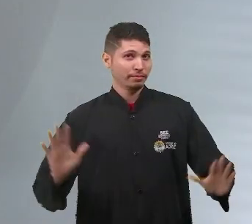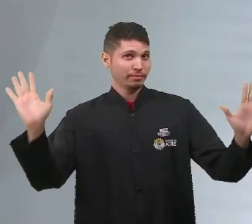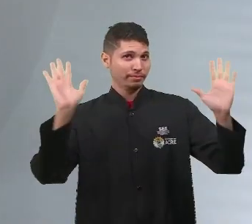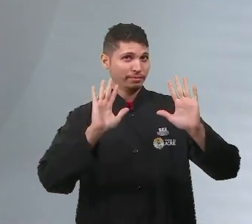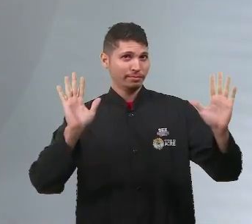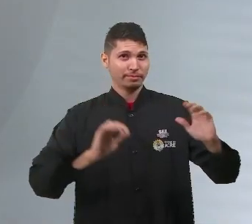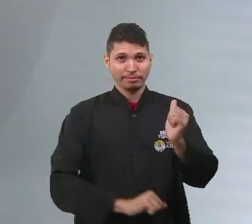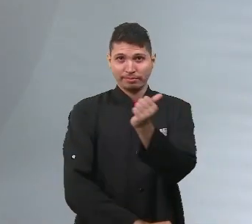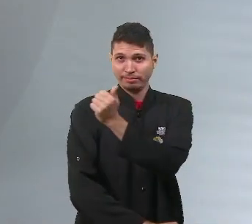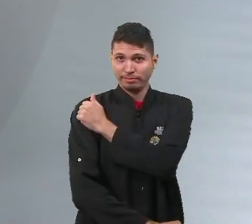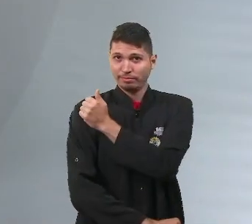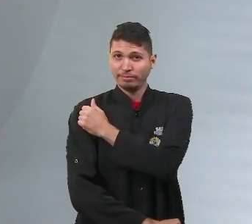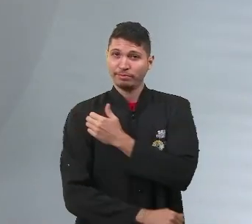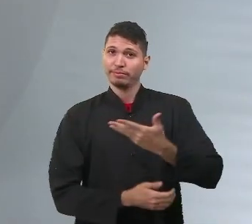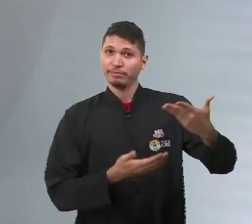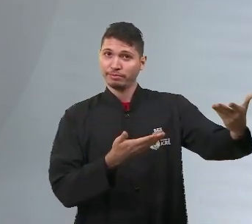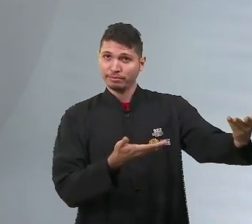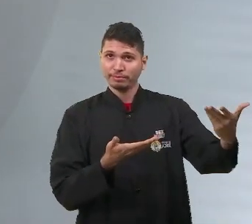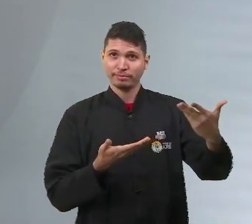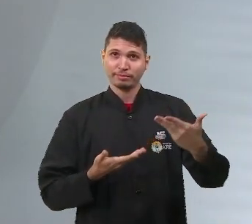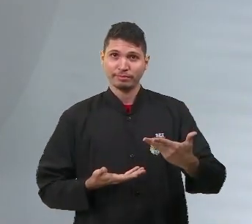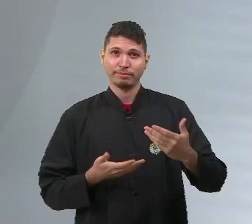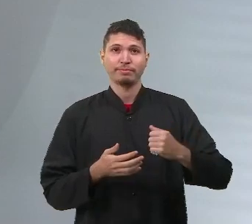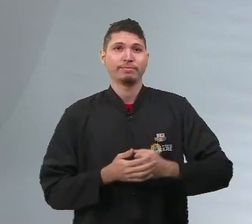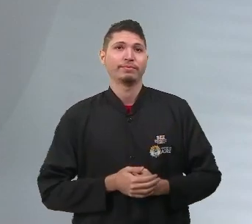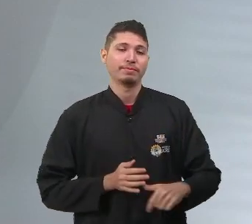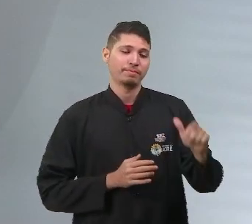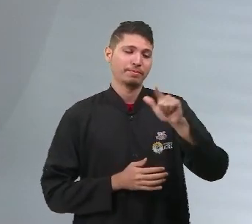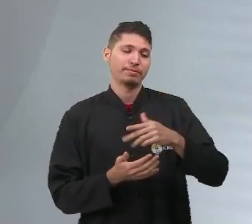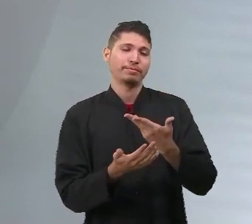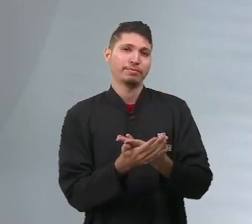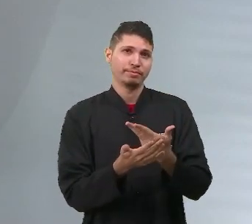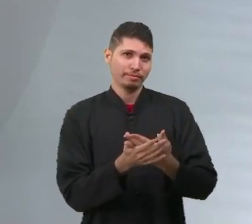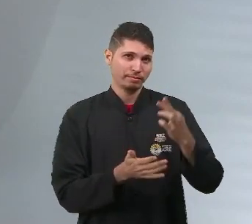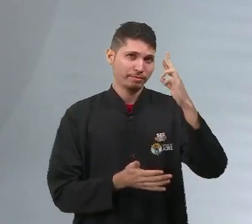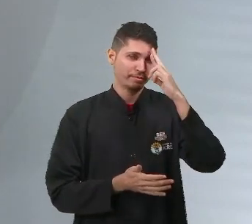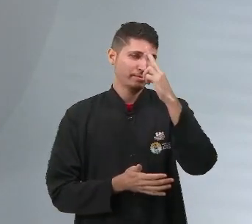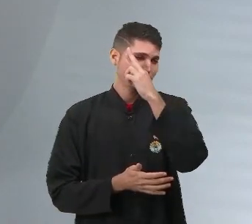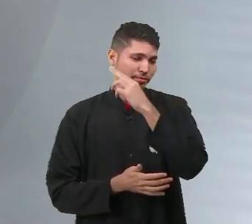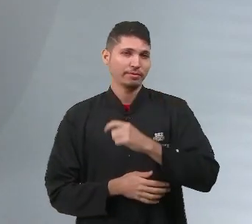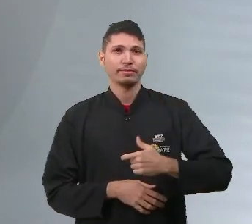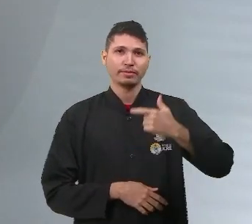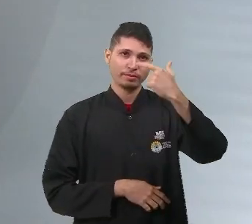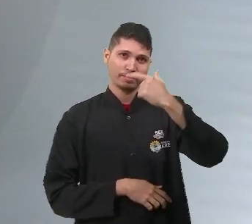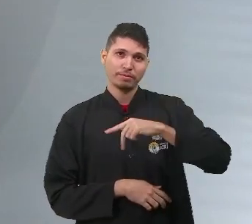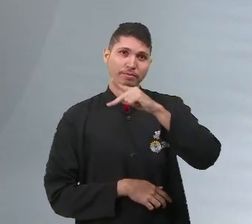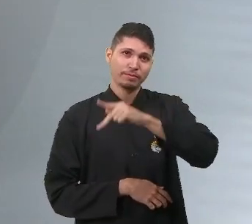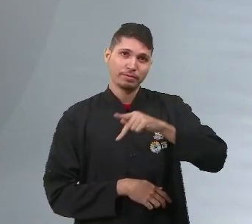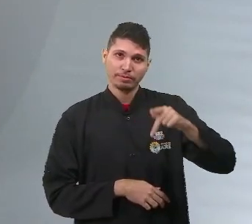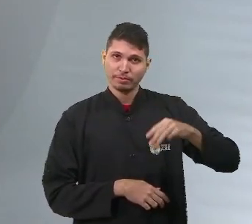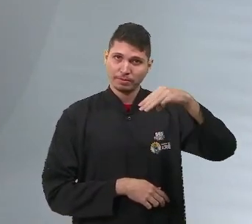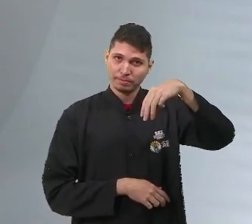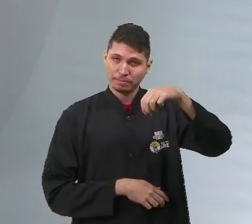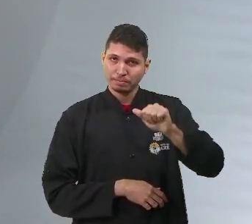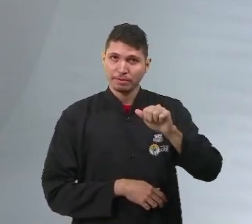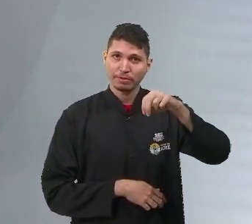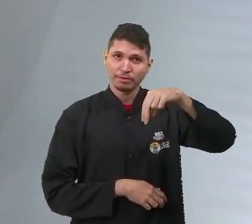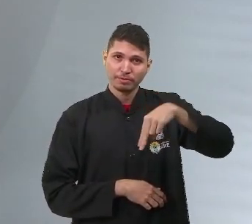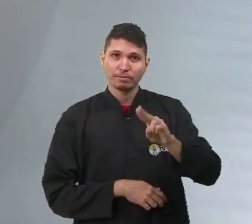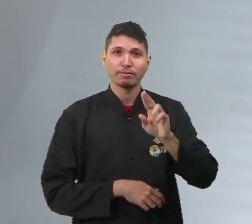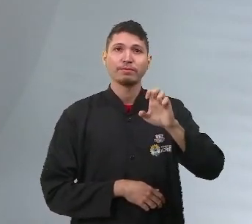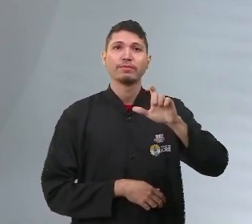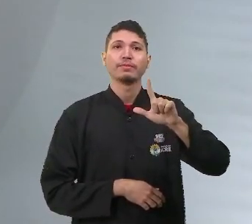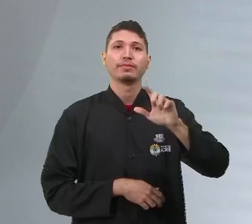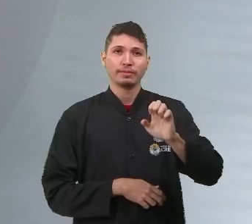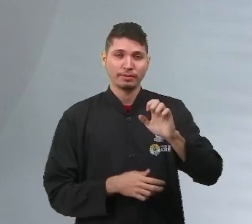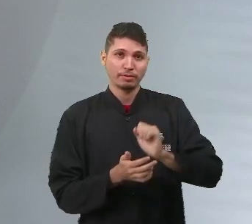Olá, estudante! Seja bem-vindo a mais uma aula de História. Eu sou a professora Manuele Costa e hoje nós vamos trabalhar